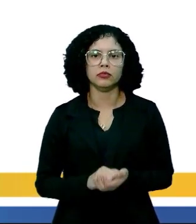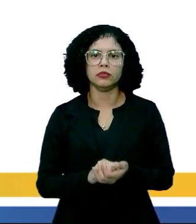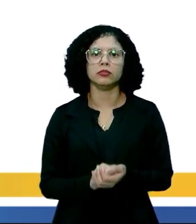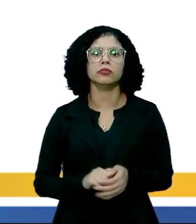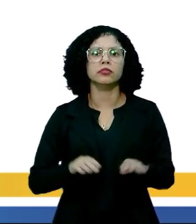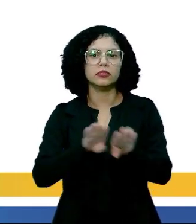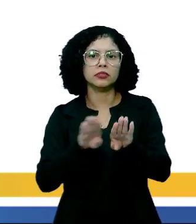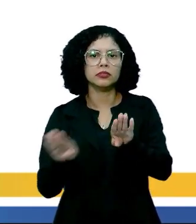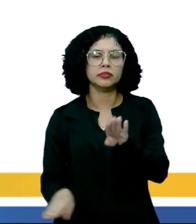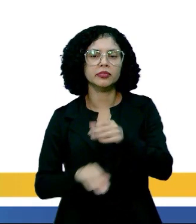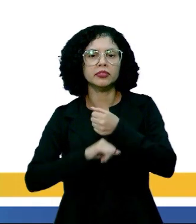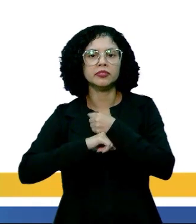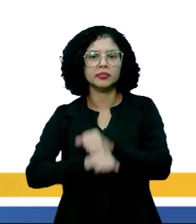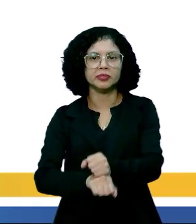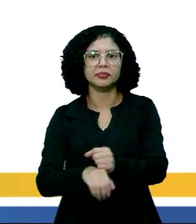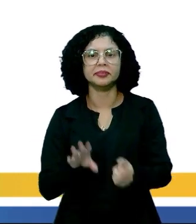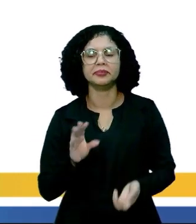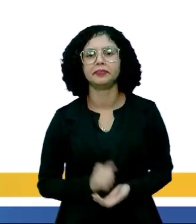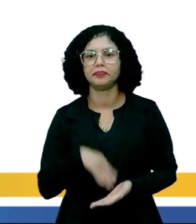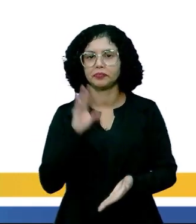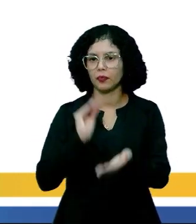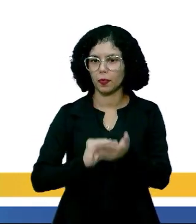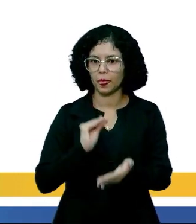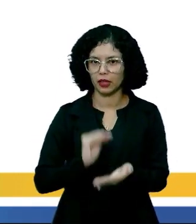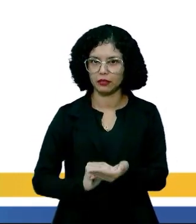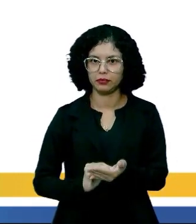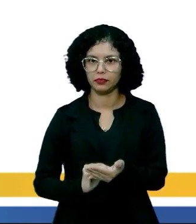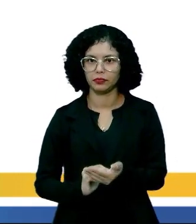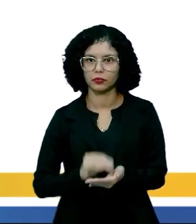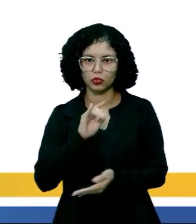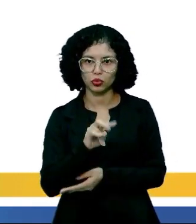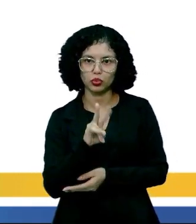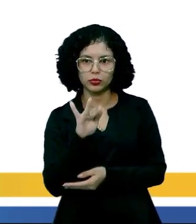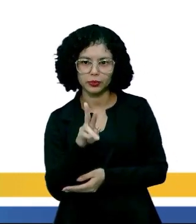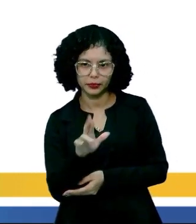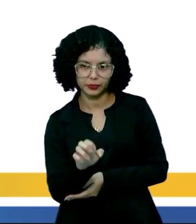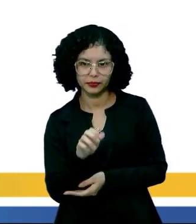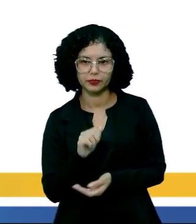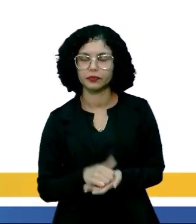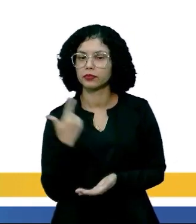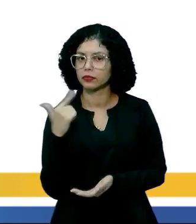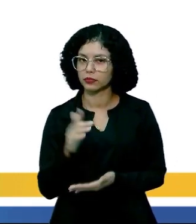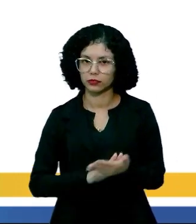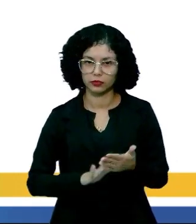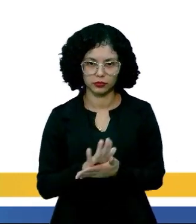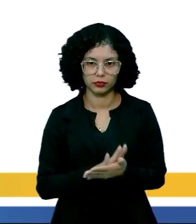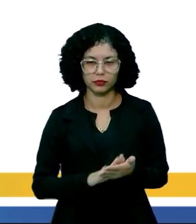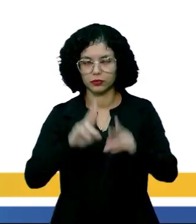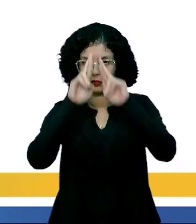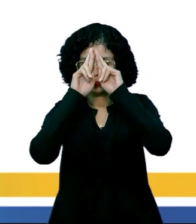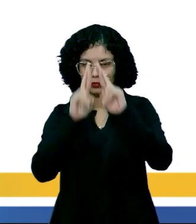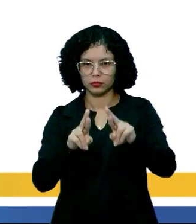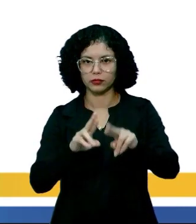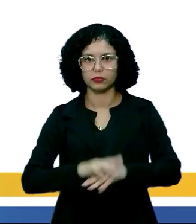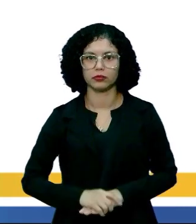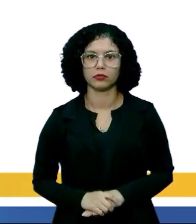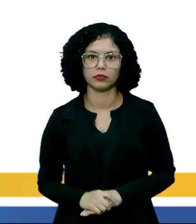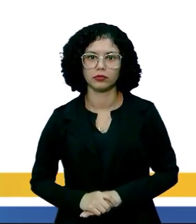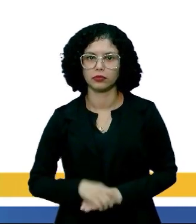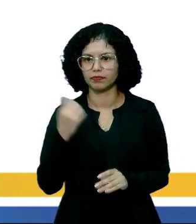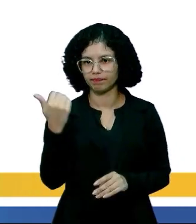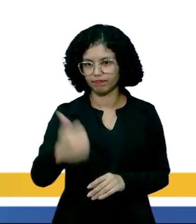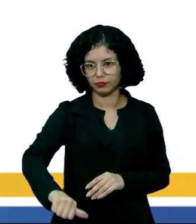a desigualdade racial, o desemprego e o subemprego, porque essas pessoas não vão ter o respeito e vão ser colocadas